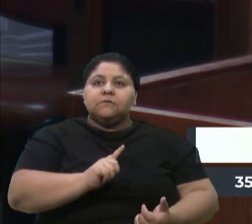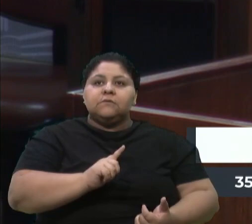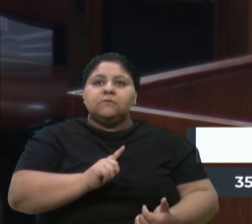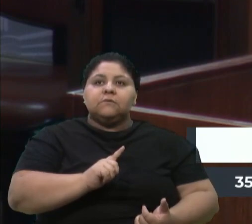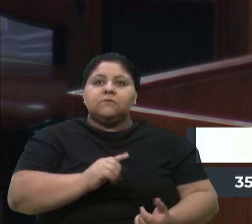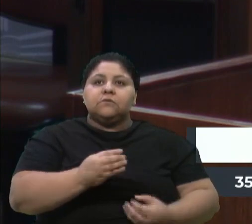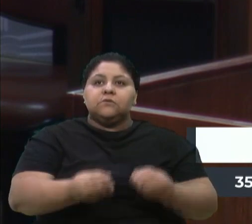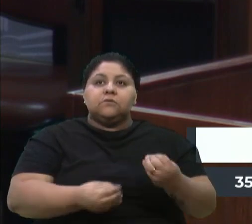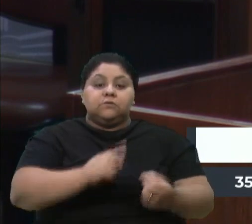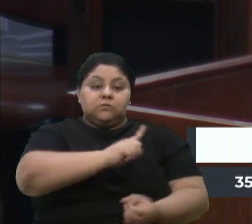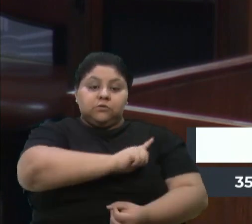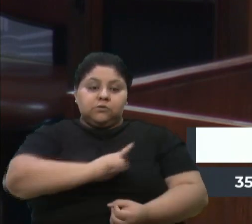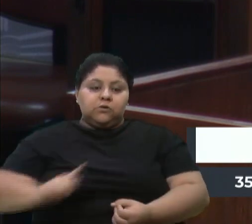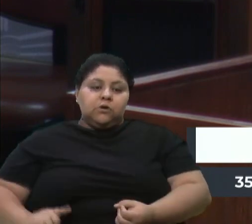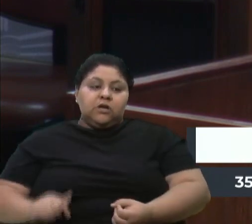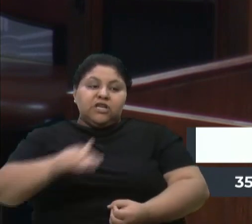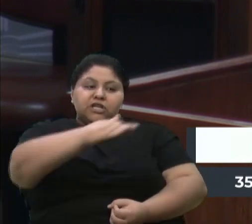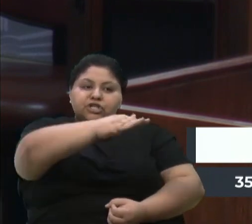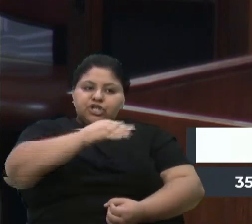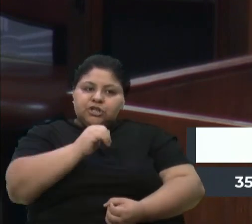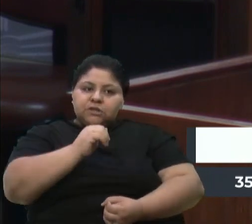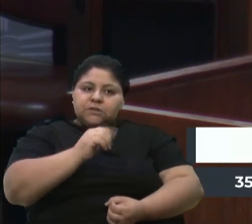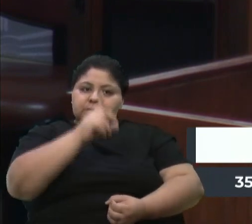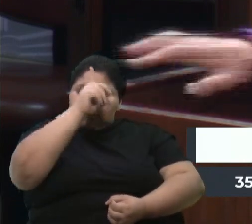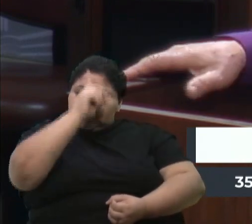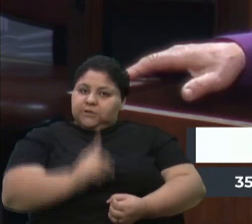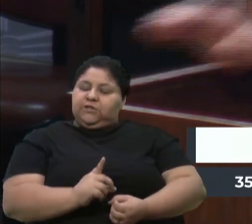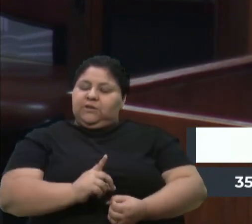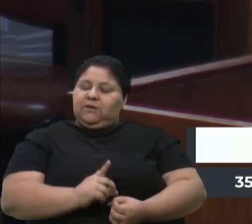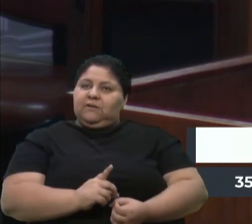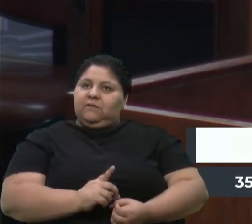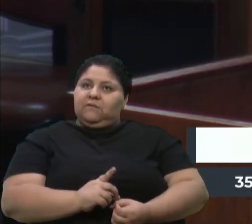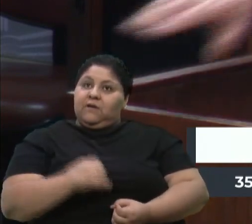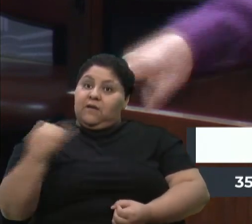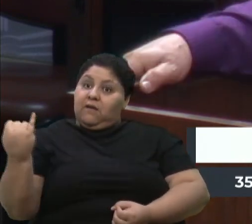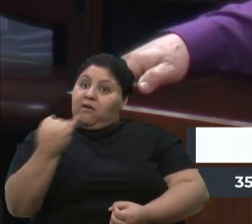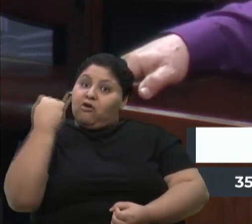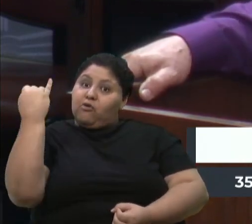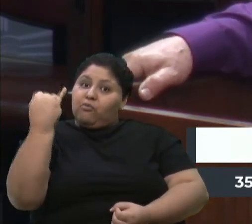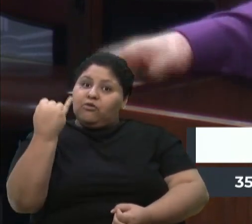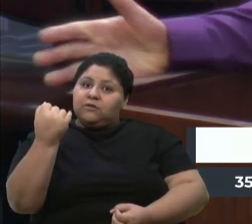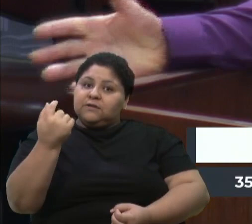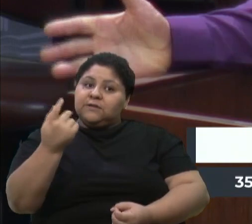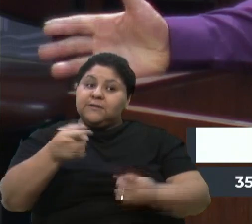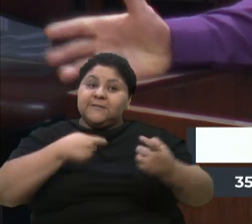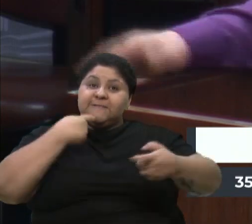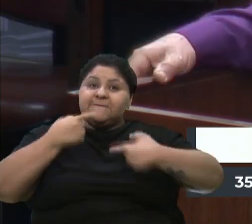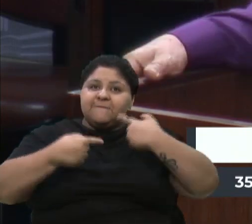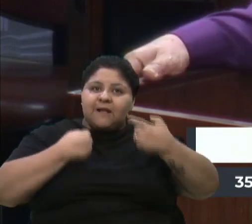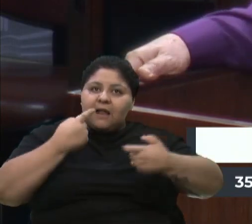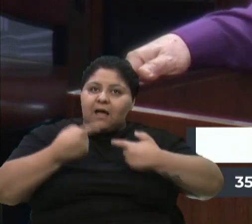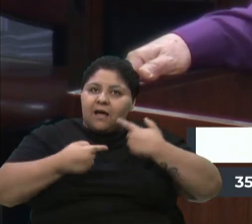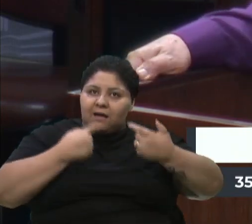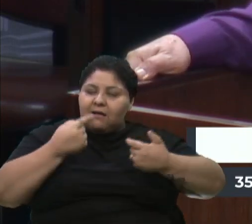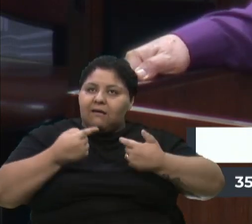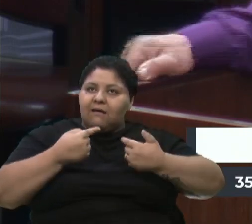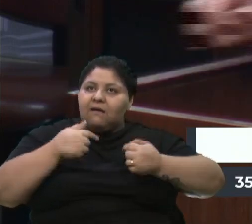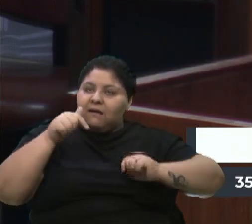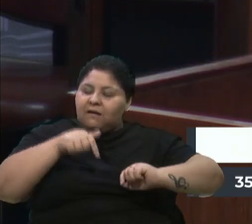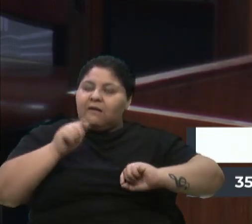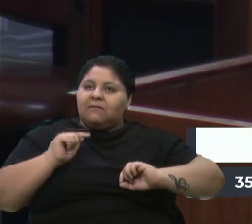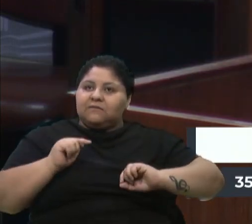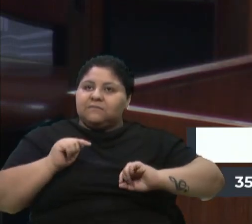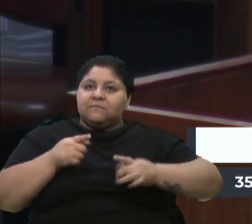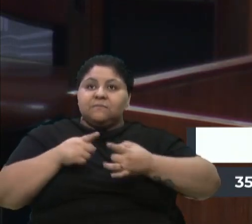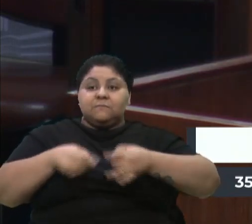Quando o governo retira direitos, até é pertinente discutir audiência pública, como tentaram fazer, é pertinente tudo isso. Mas